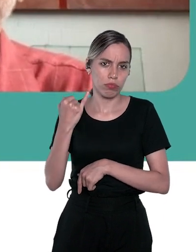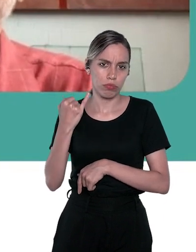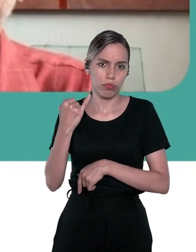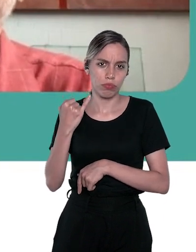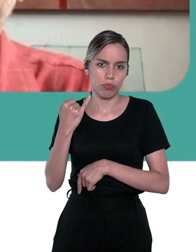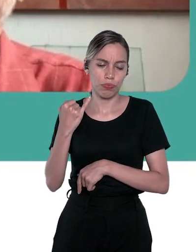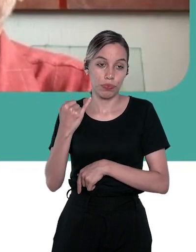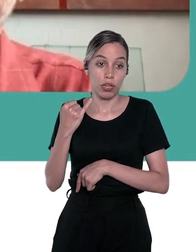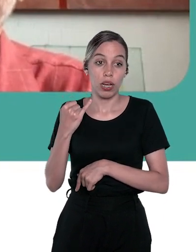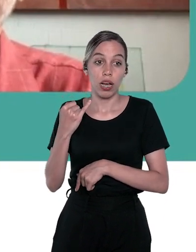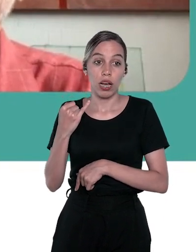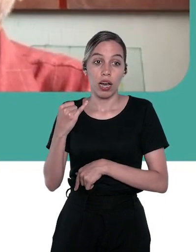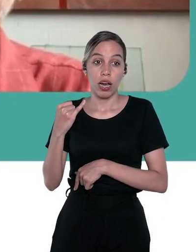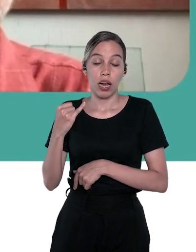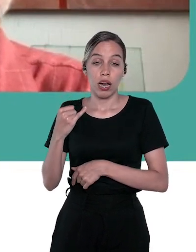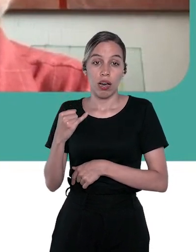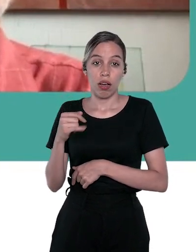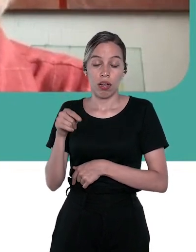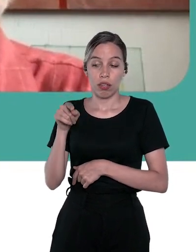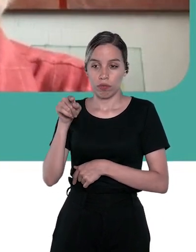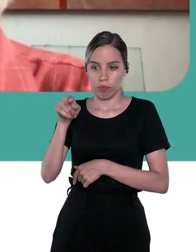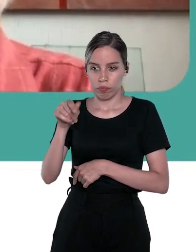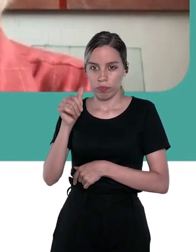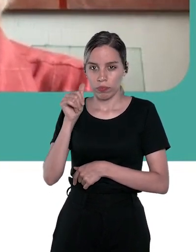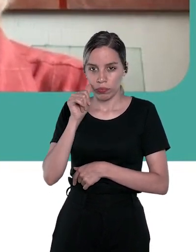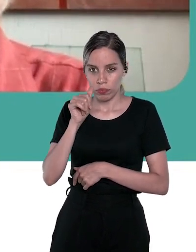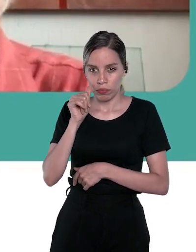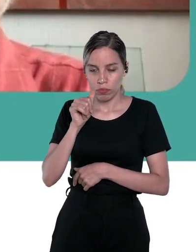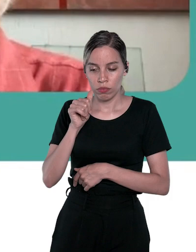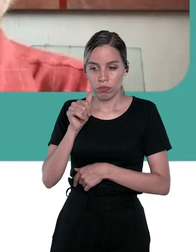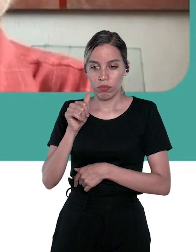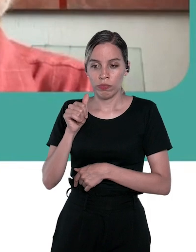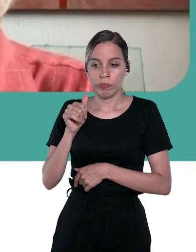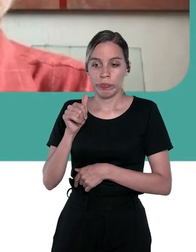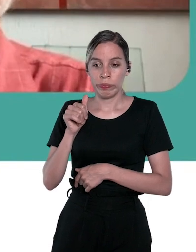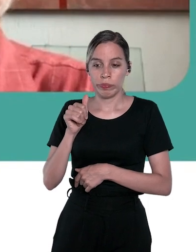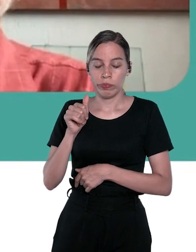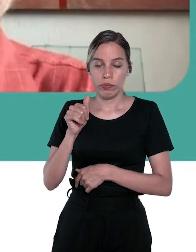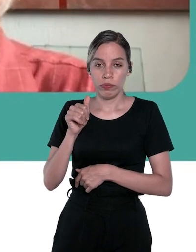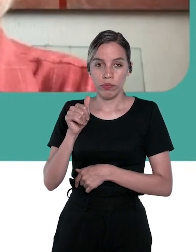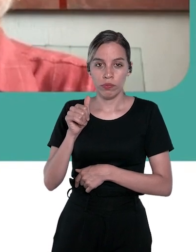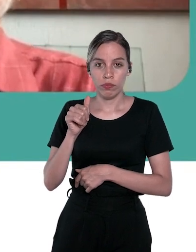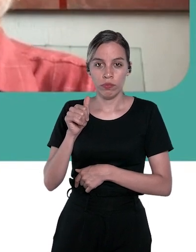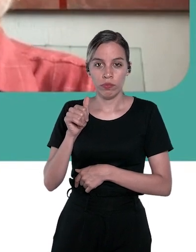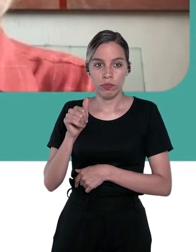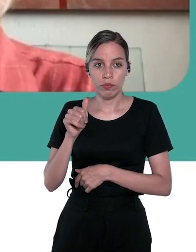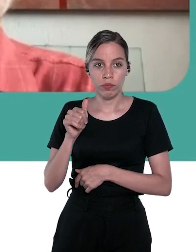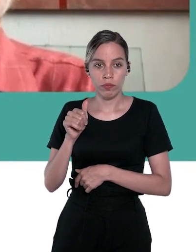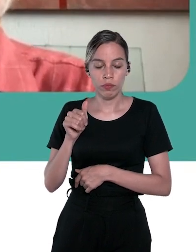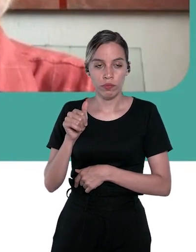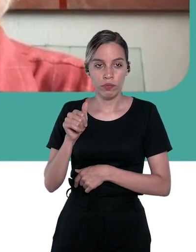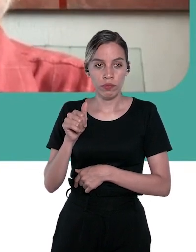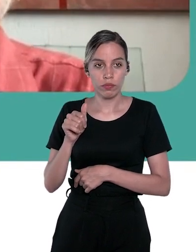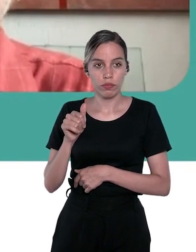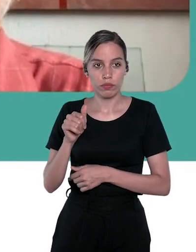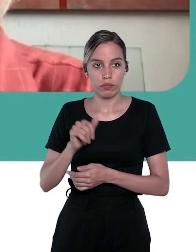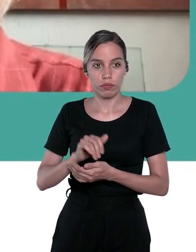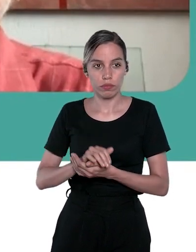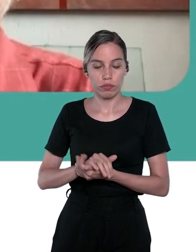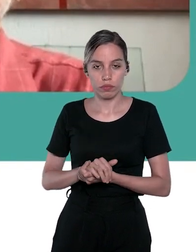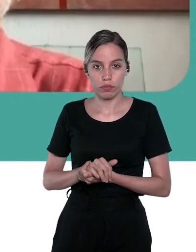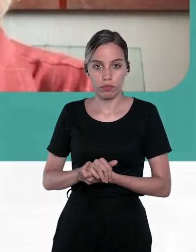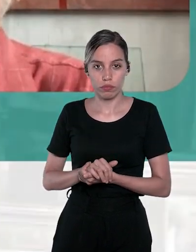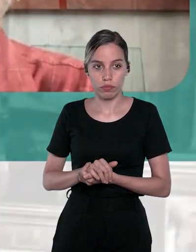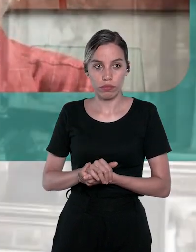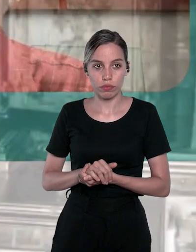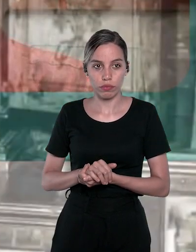Depois, a Lúcia tornou-se minha biografada por causa de um